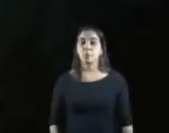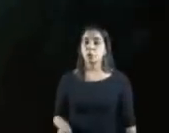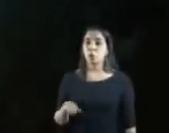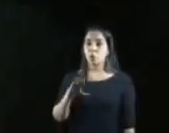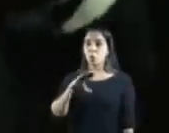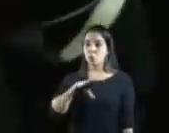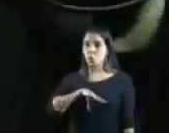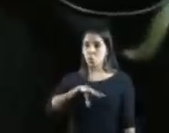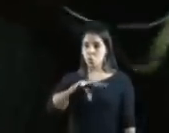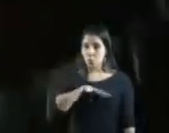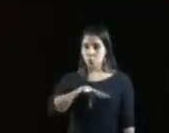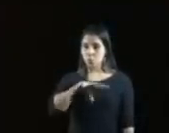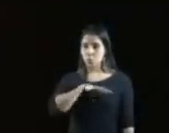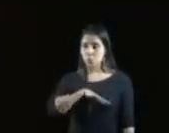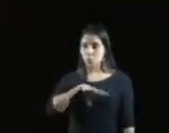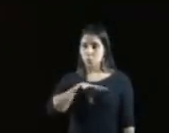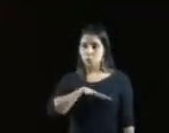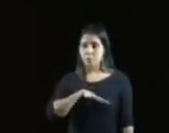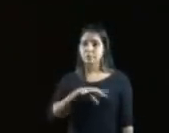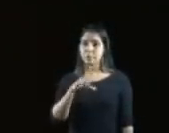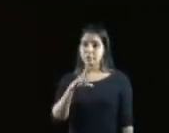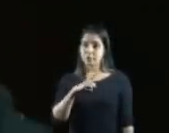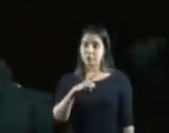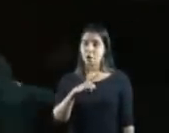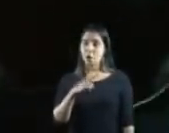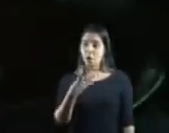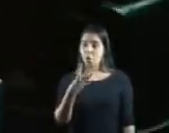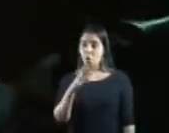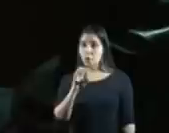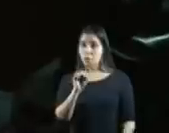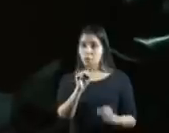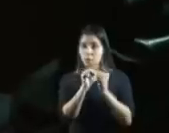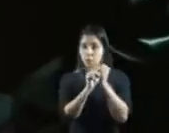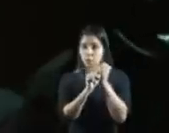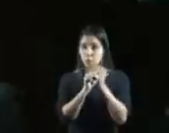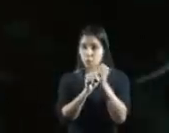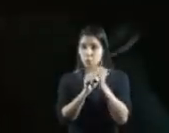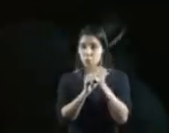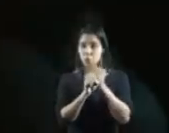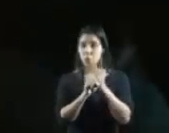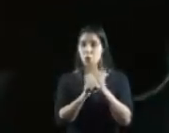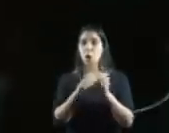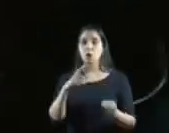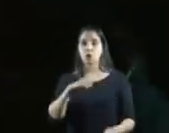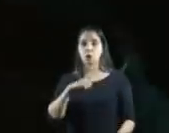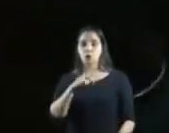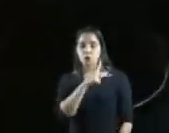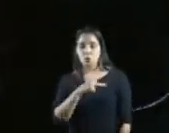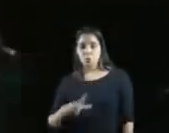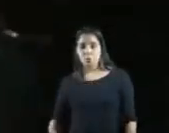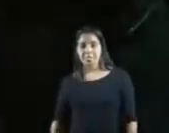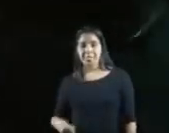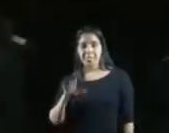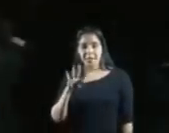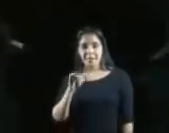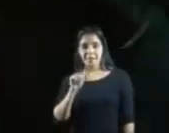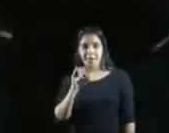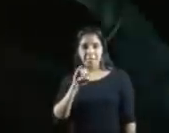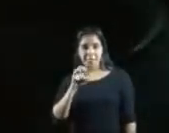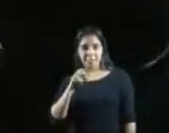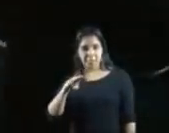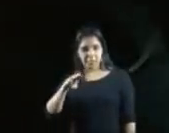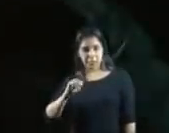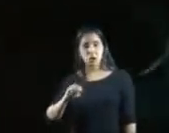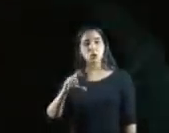Portugal passou por 48 anos de regime fascista. As trevas do fascismo se abateram